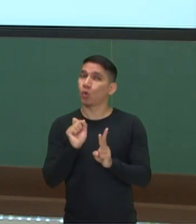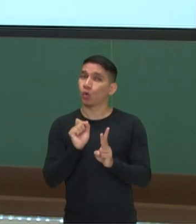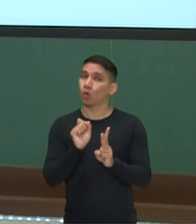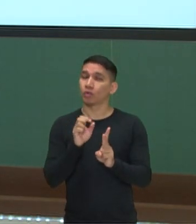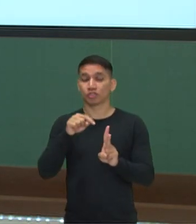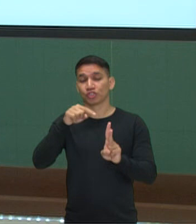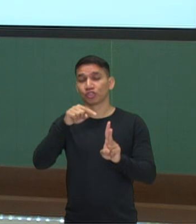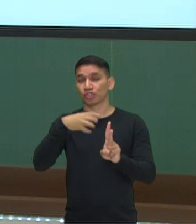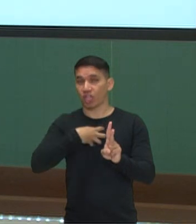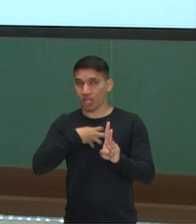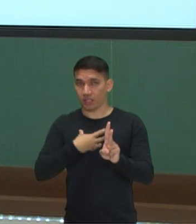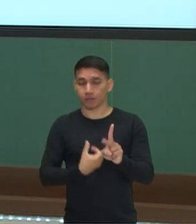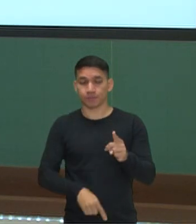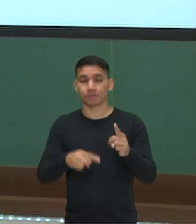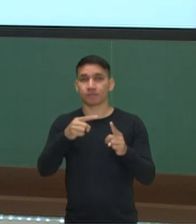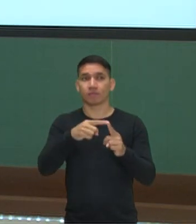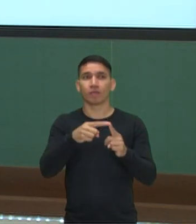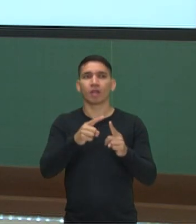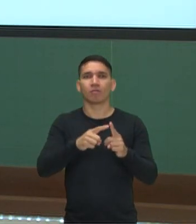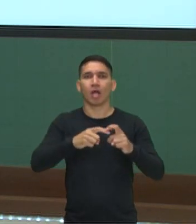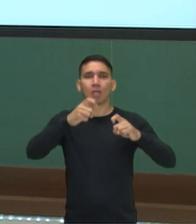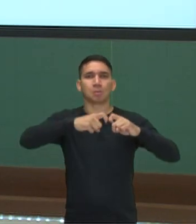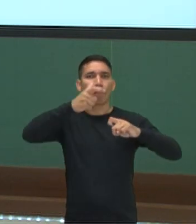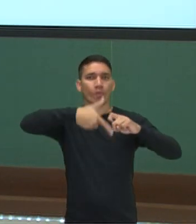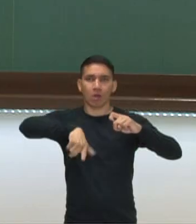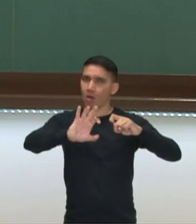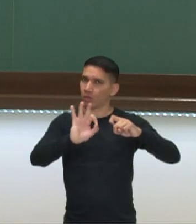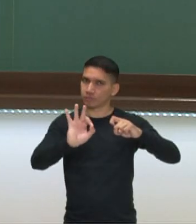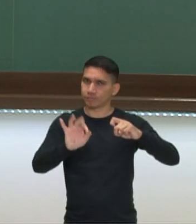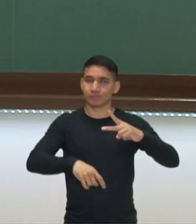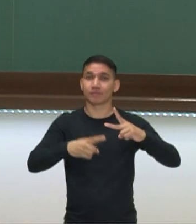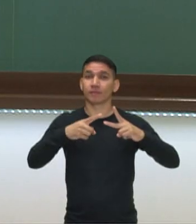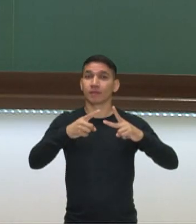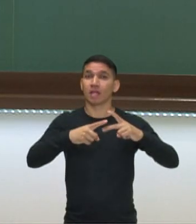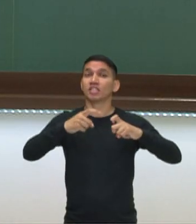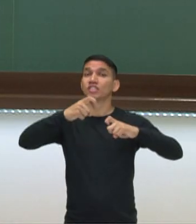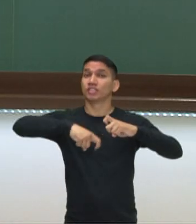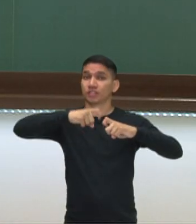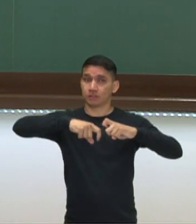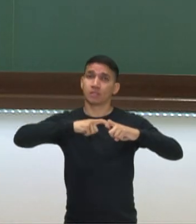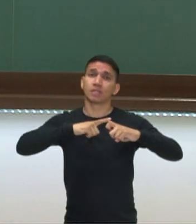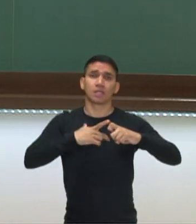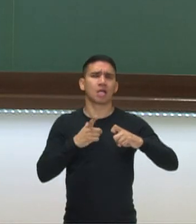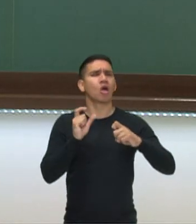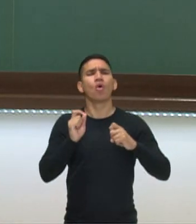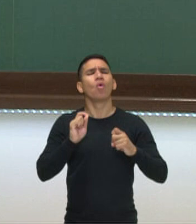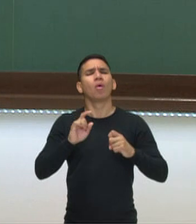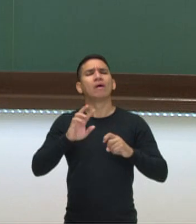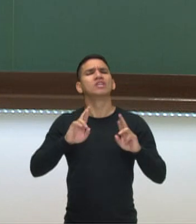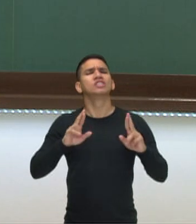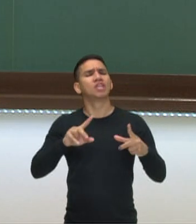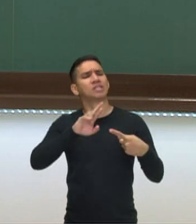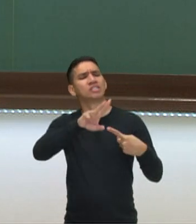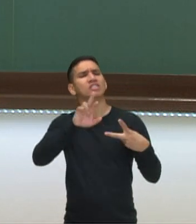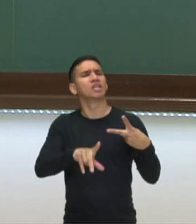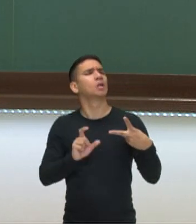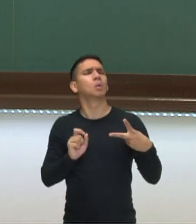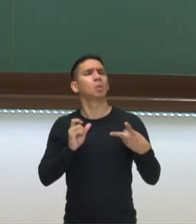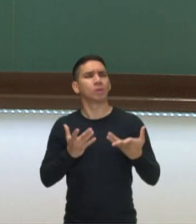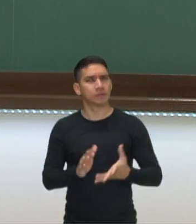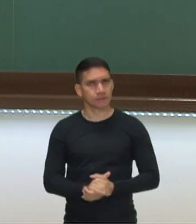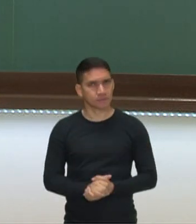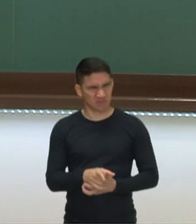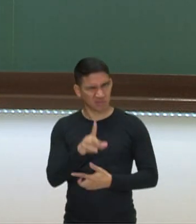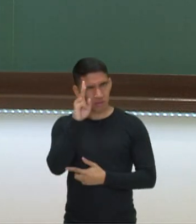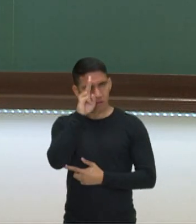duas formas: assexuadamente ou sexuadamente. O que muda de um tipo para o outro?